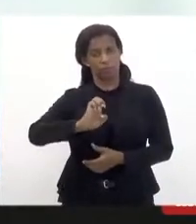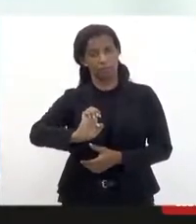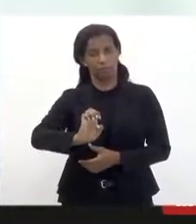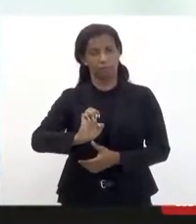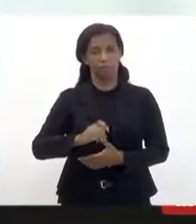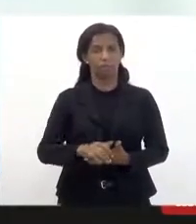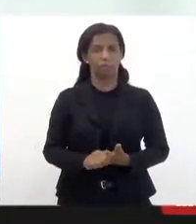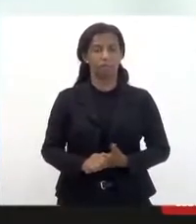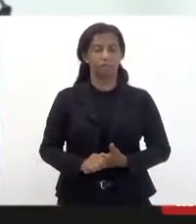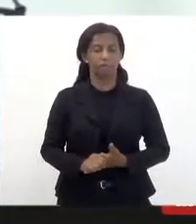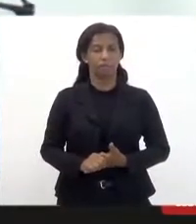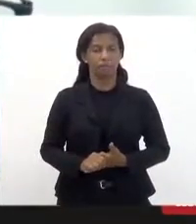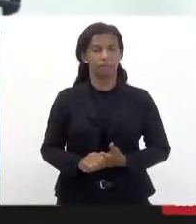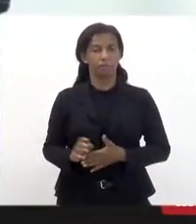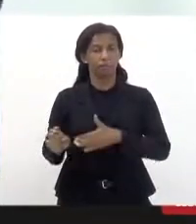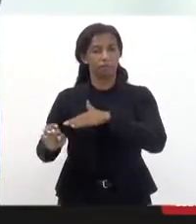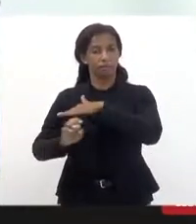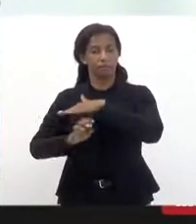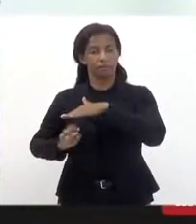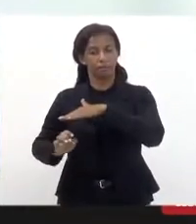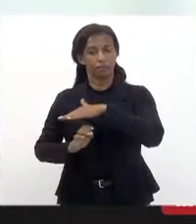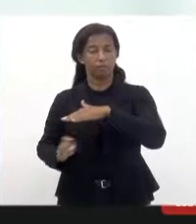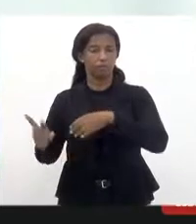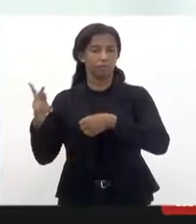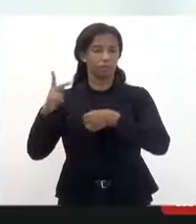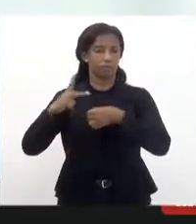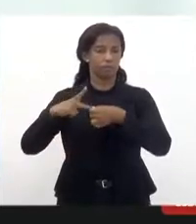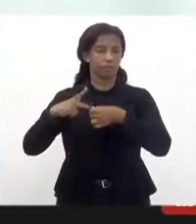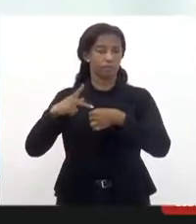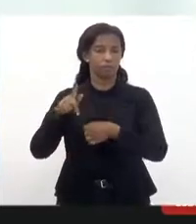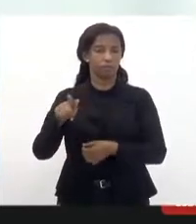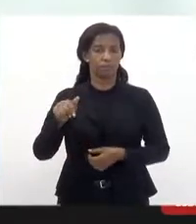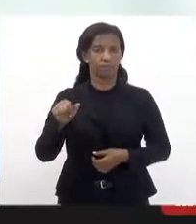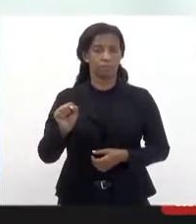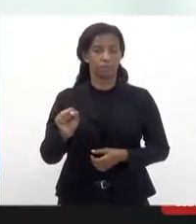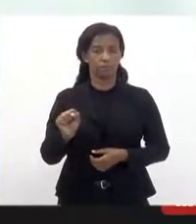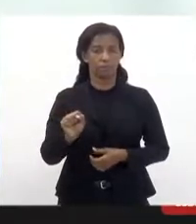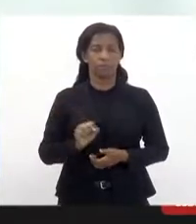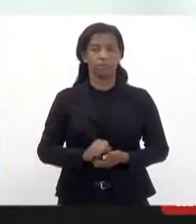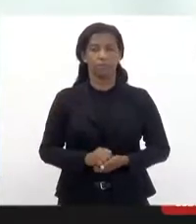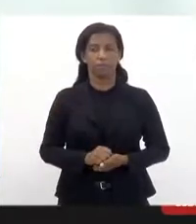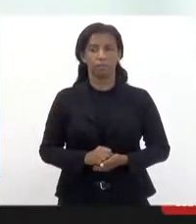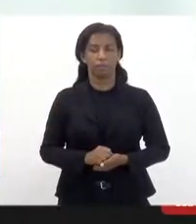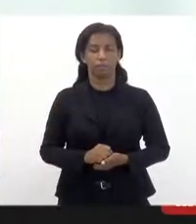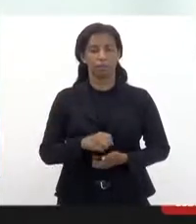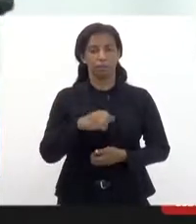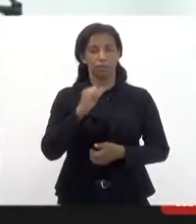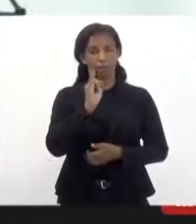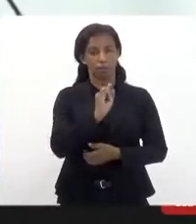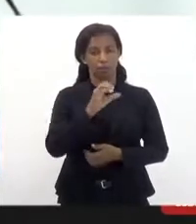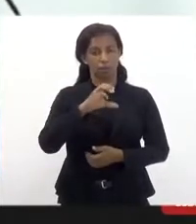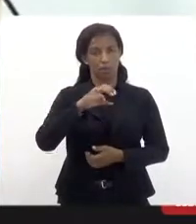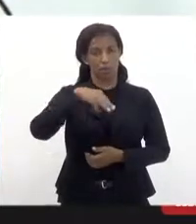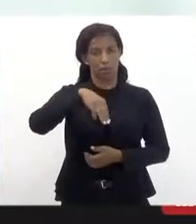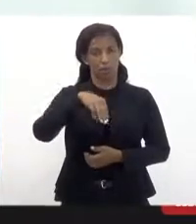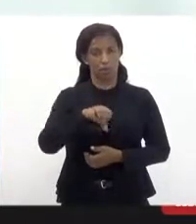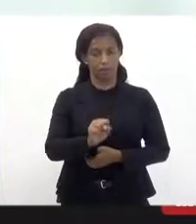Estado e as concessionárias de petróleo e gás no tocante à ICMS.